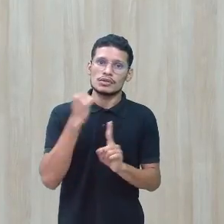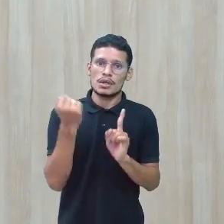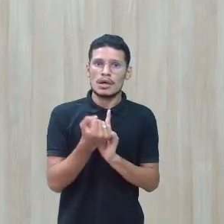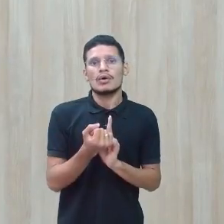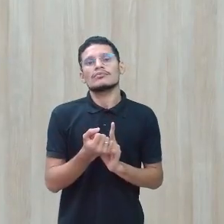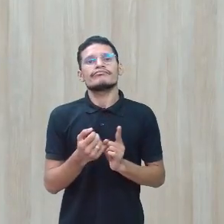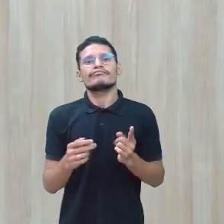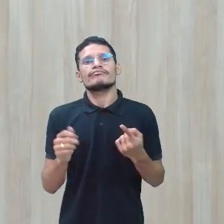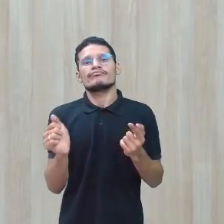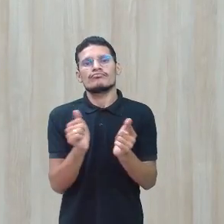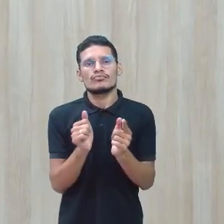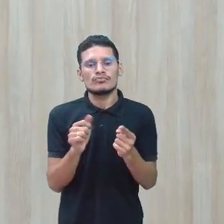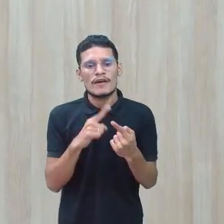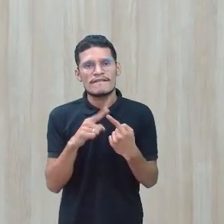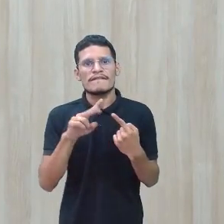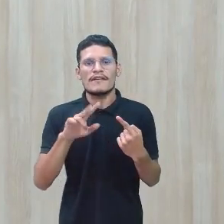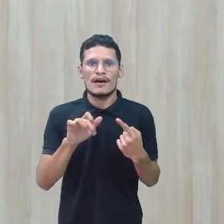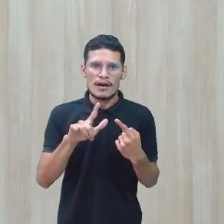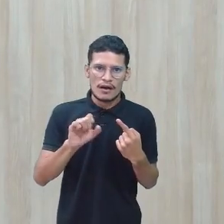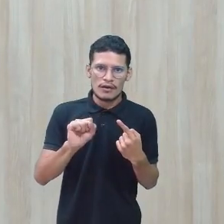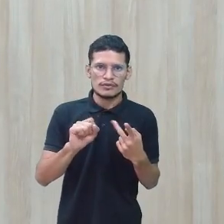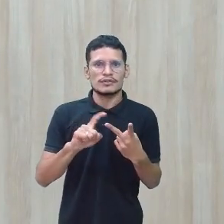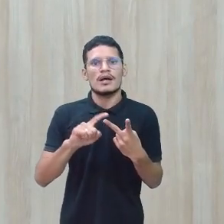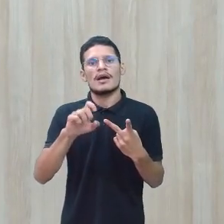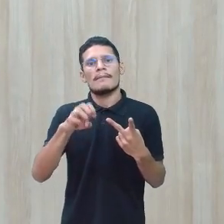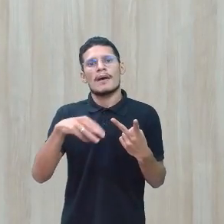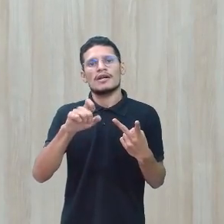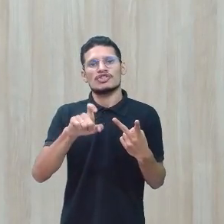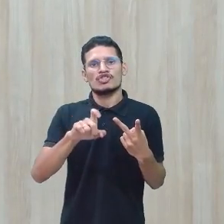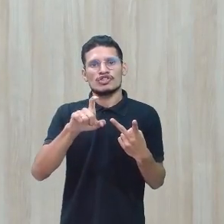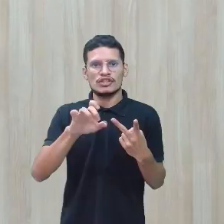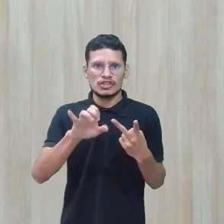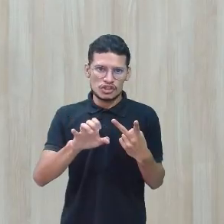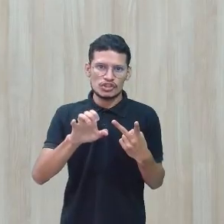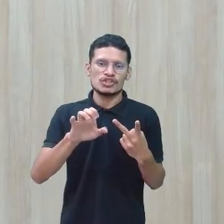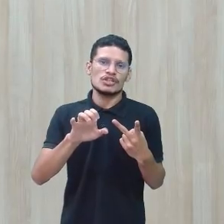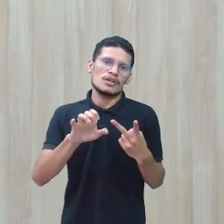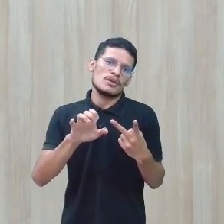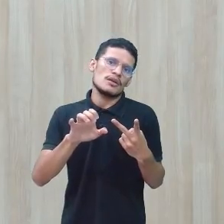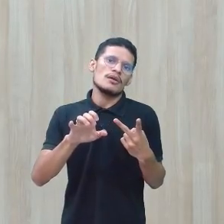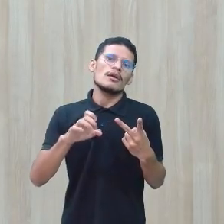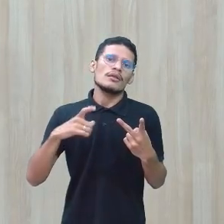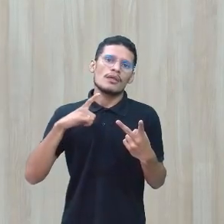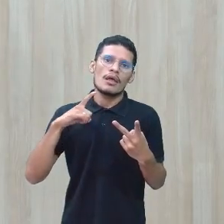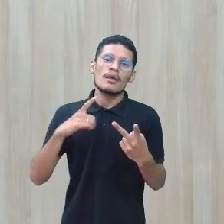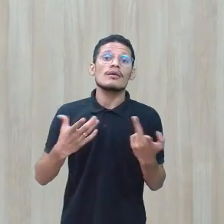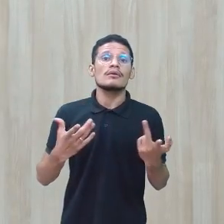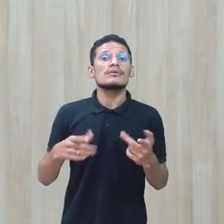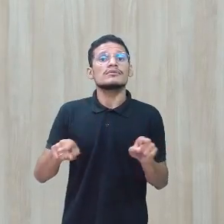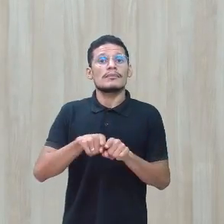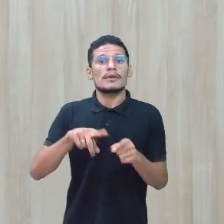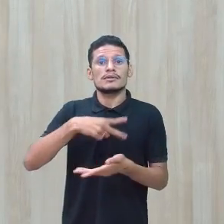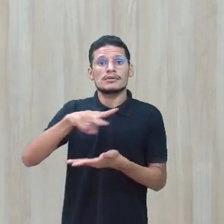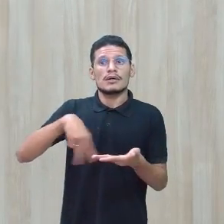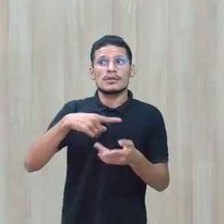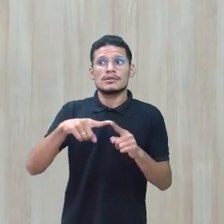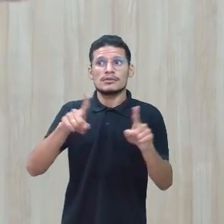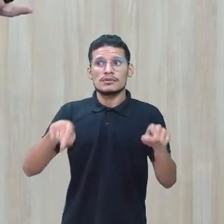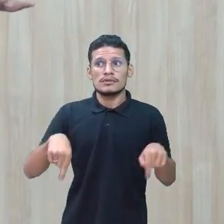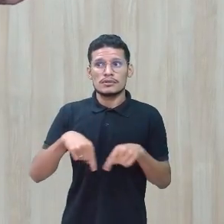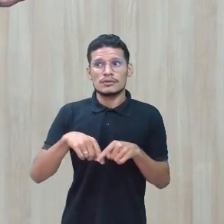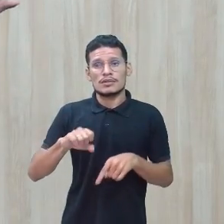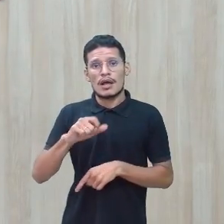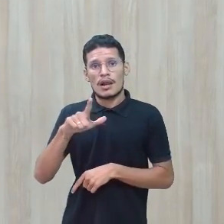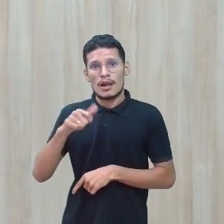a valsa, com o machixe, tranquilo? E o que a dança de salão, né? Sai da